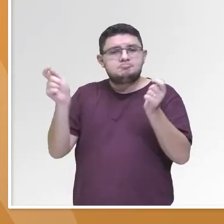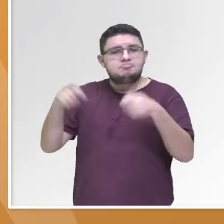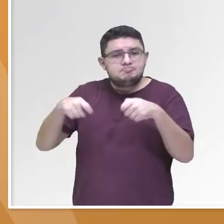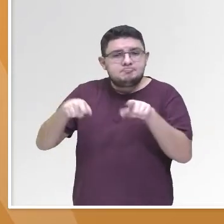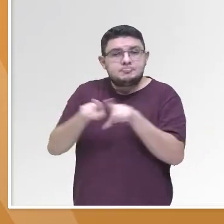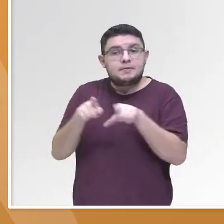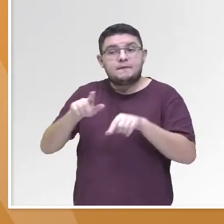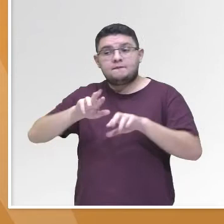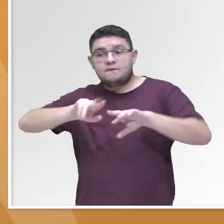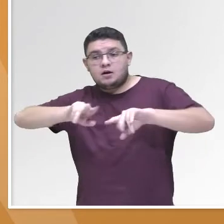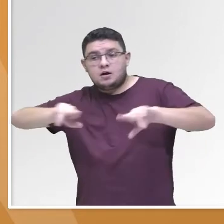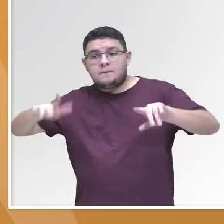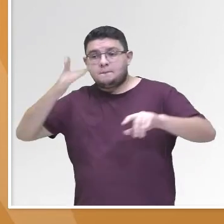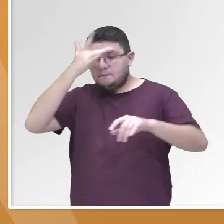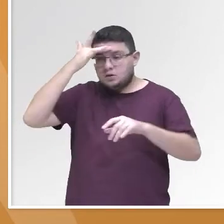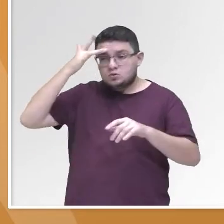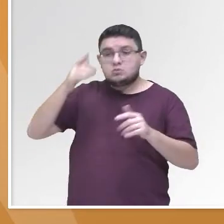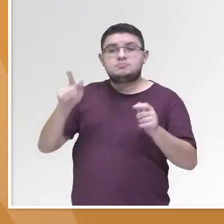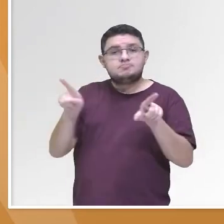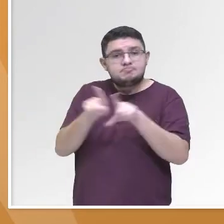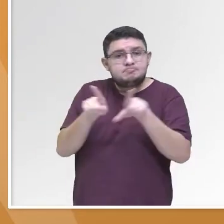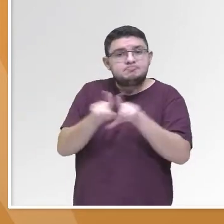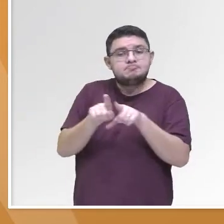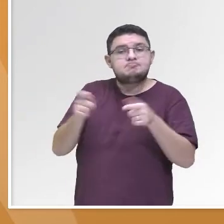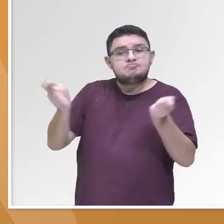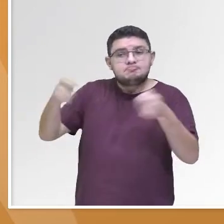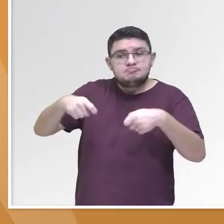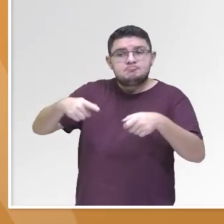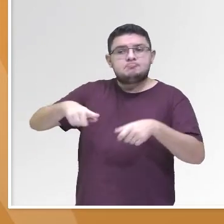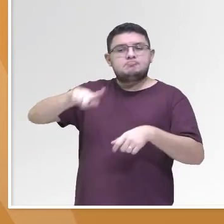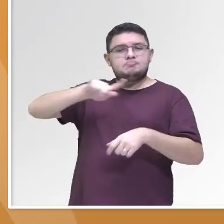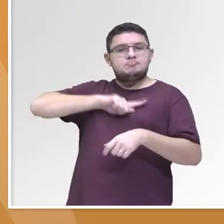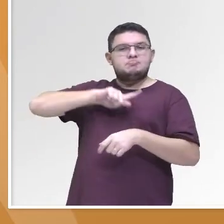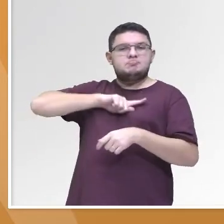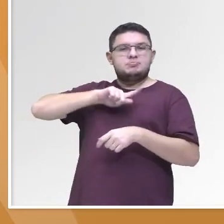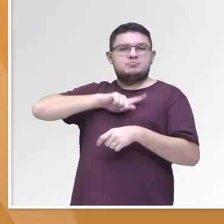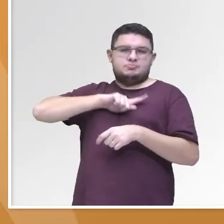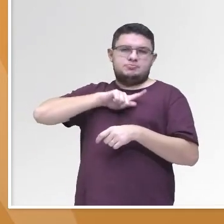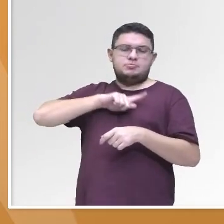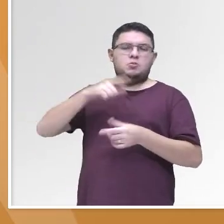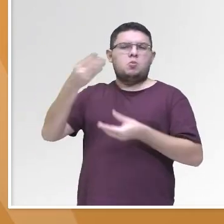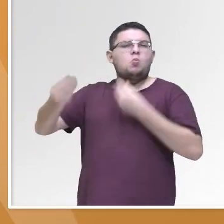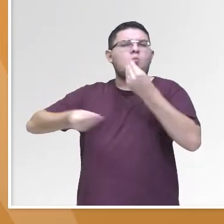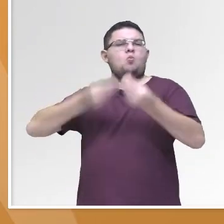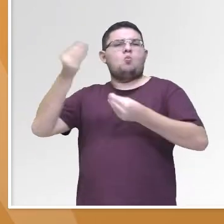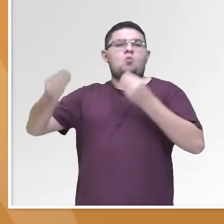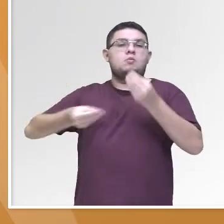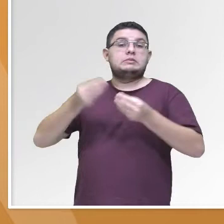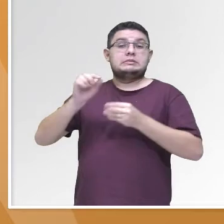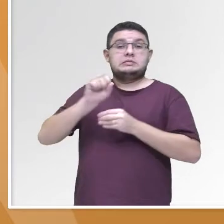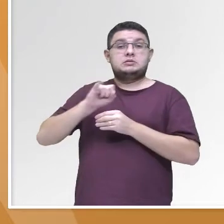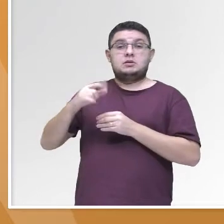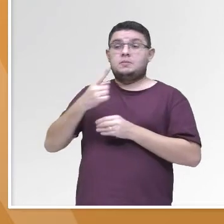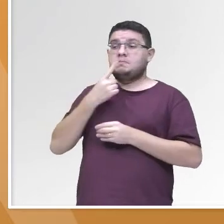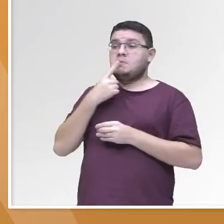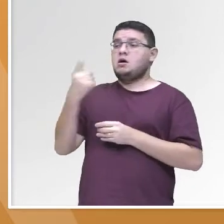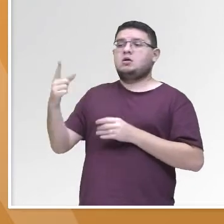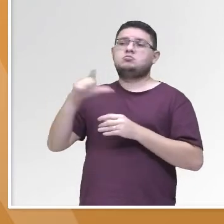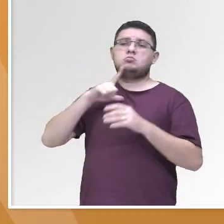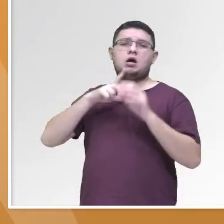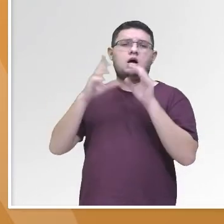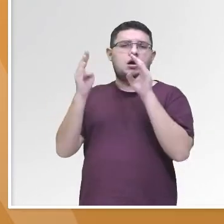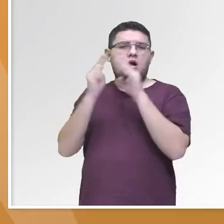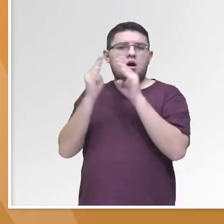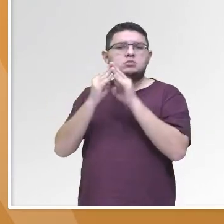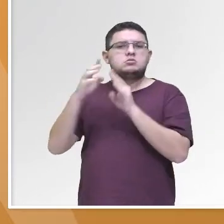né? Por quê? Às vezes é perfurado ali um poço, né? Um poço artesiano ou uma cacimba